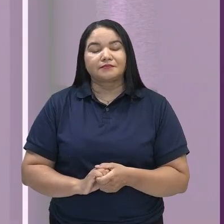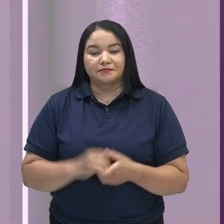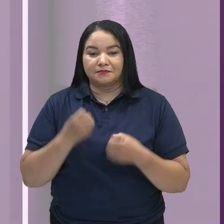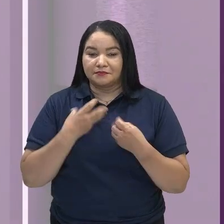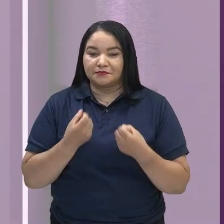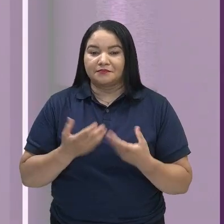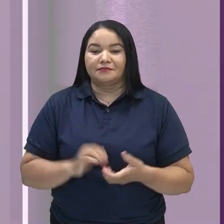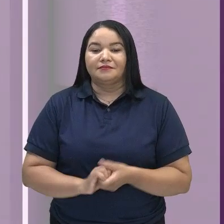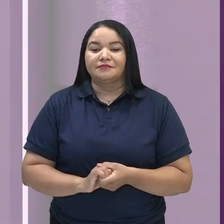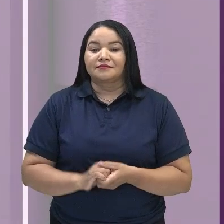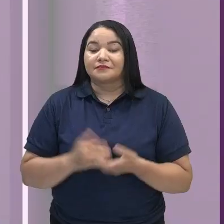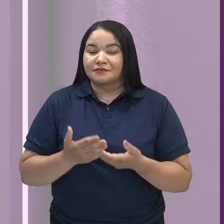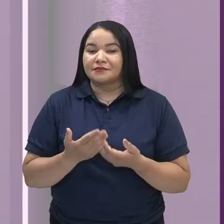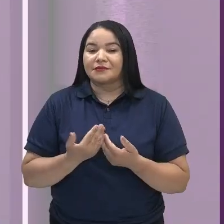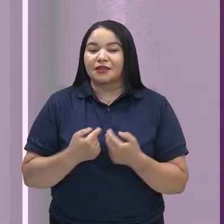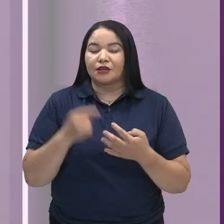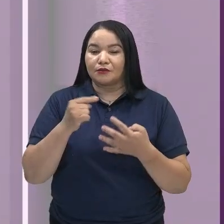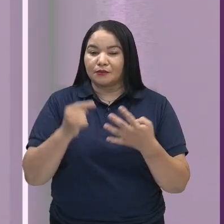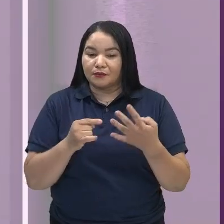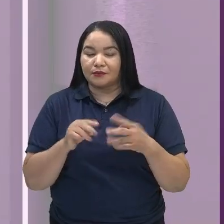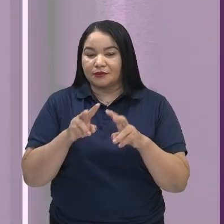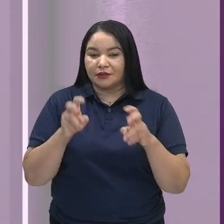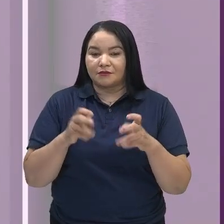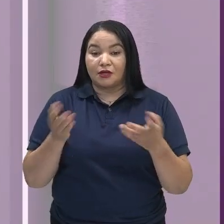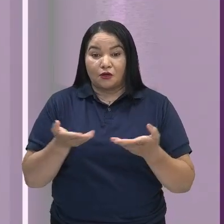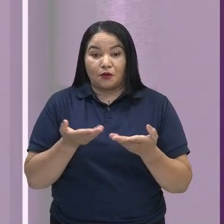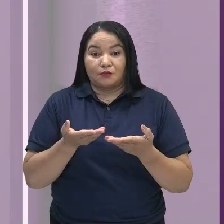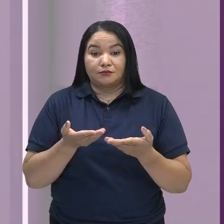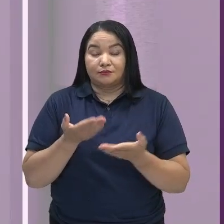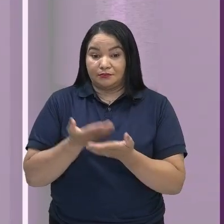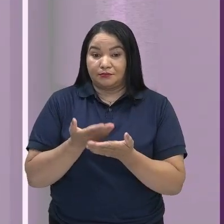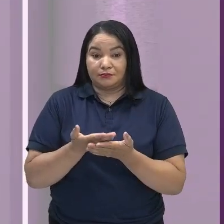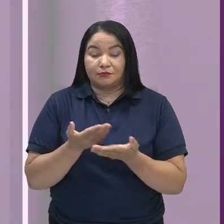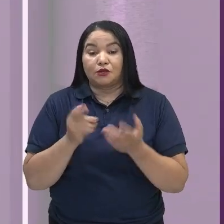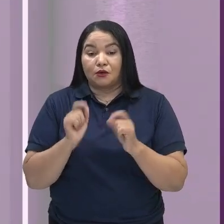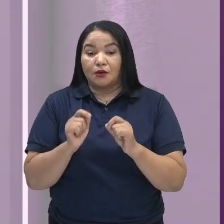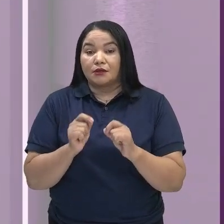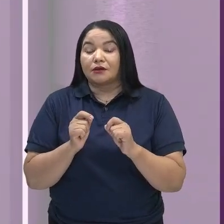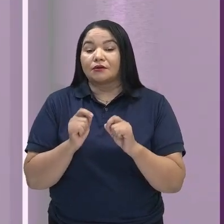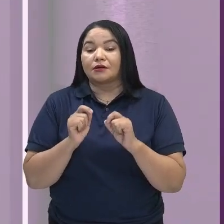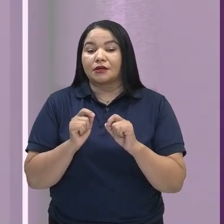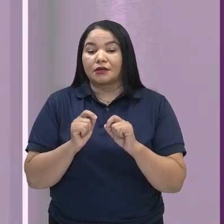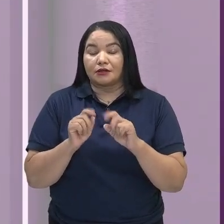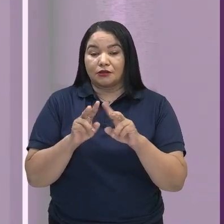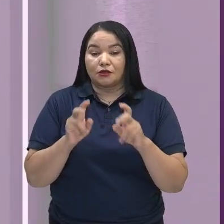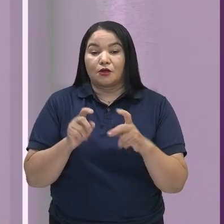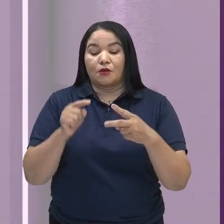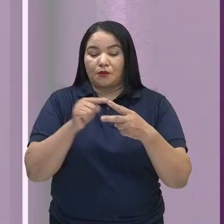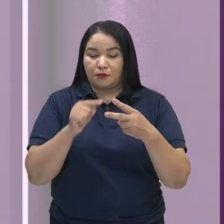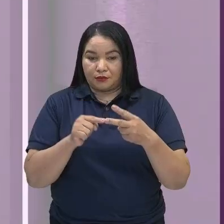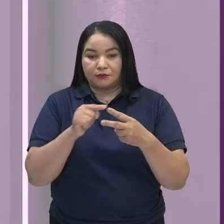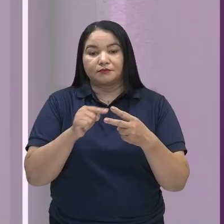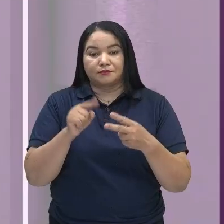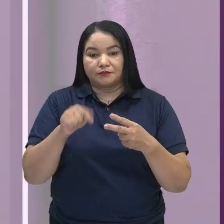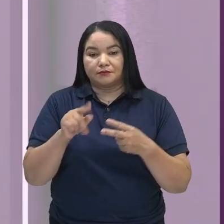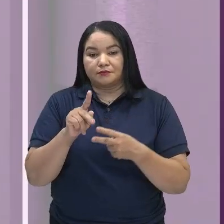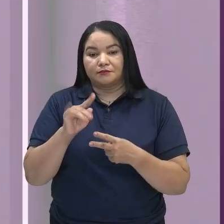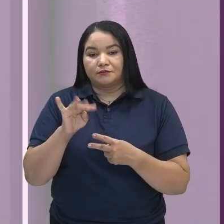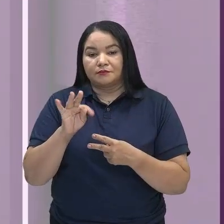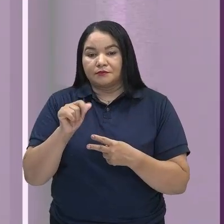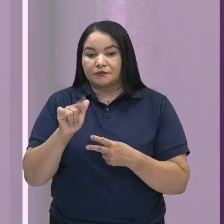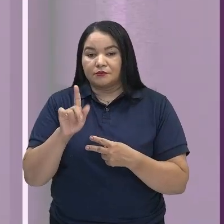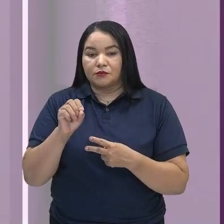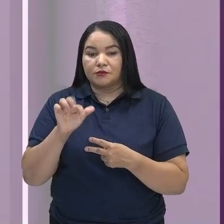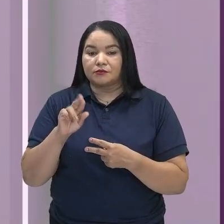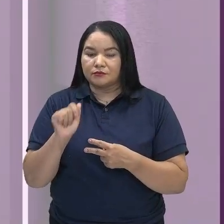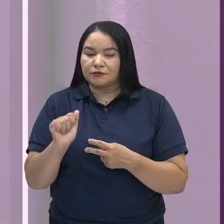alunos, falei aqui muito do que vamos estudar, mas olha só, vamos dar ênfase realmente ao teorema de Pitágoras, tudo bem? Então,